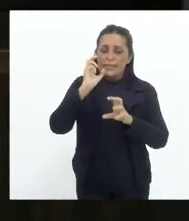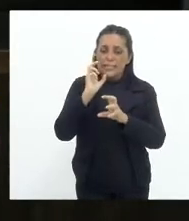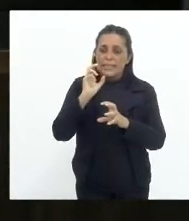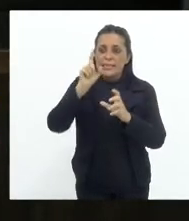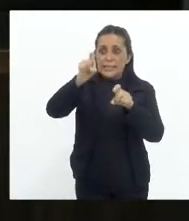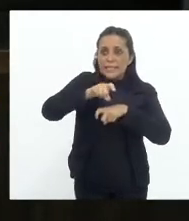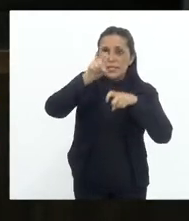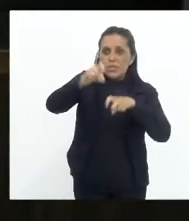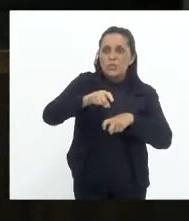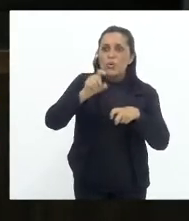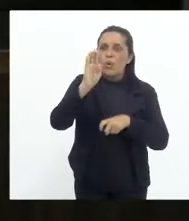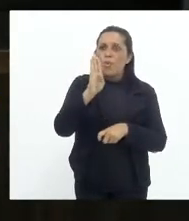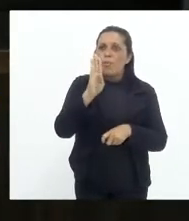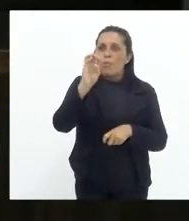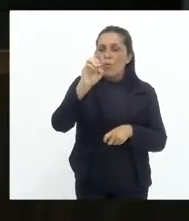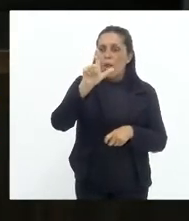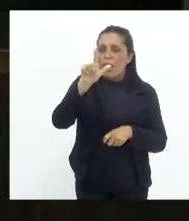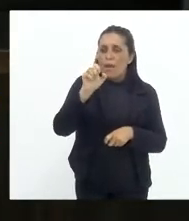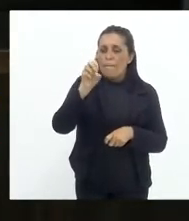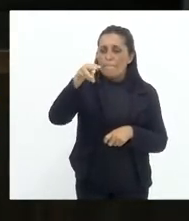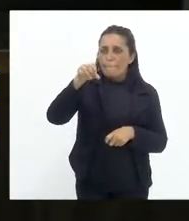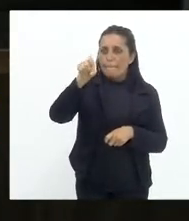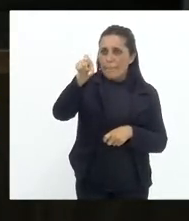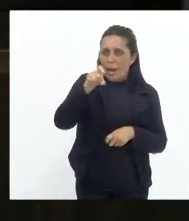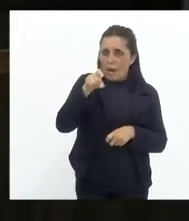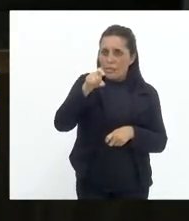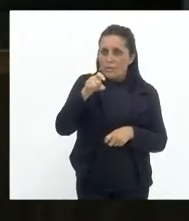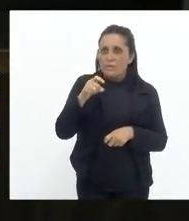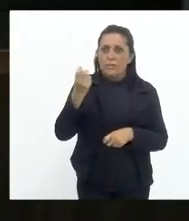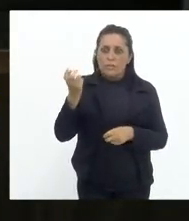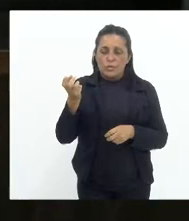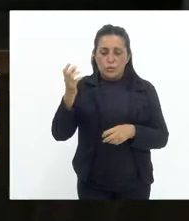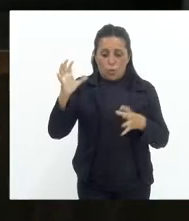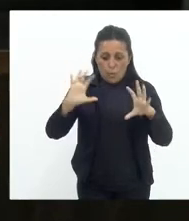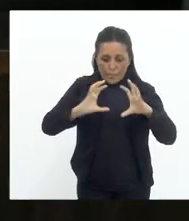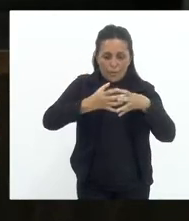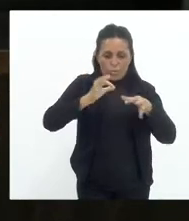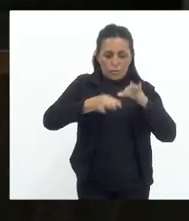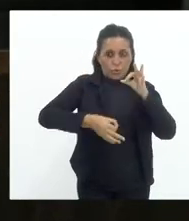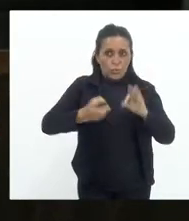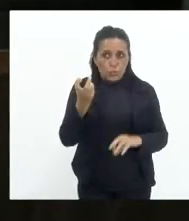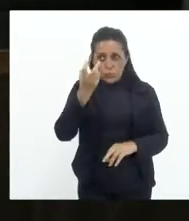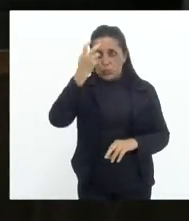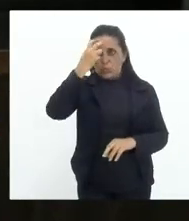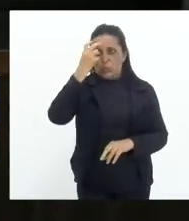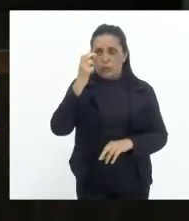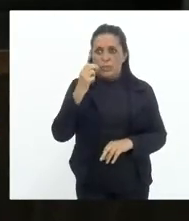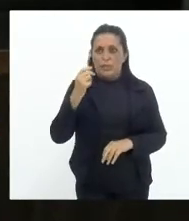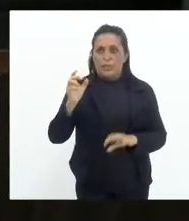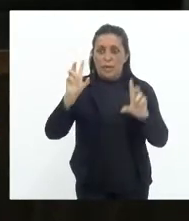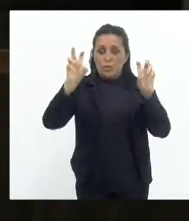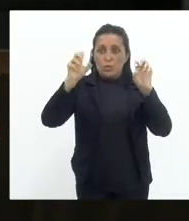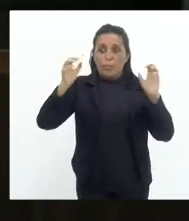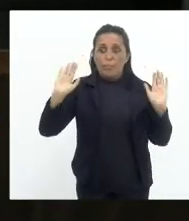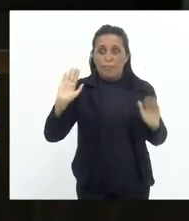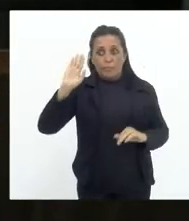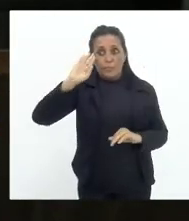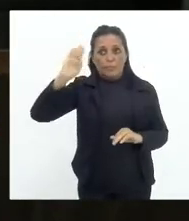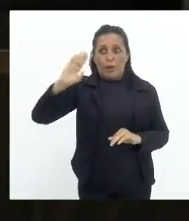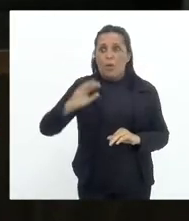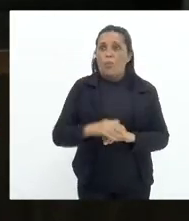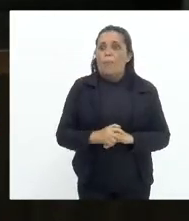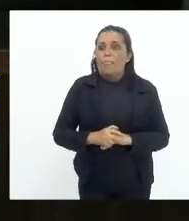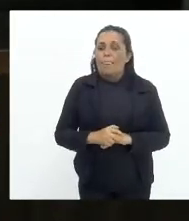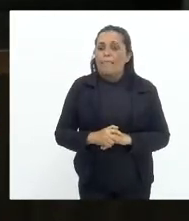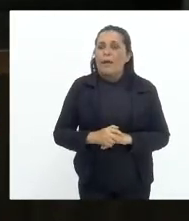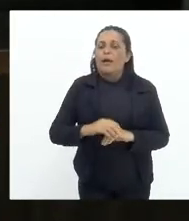e nem de pareceres da comissão anticorrupção justiça e cultura e assuntos municipais e desenvolvimento Regional o emite parecer